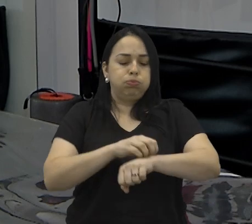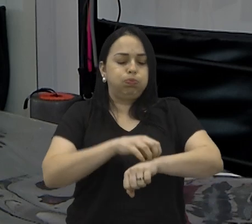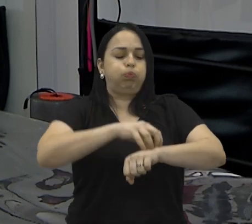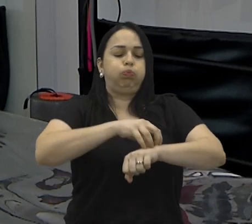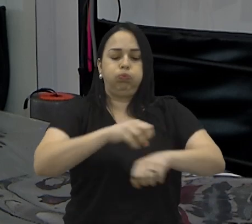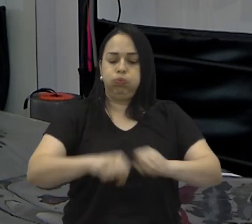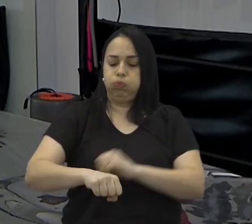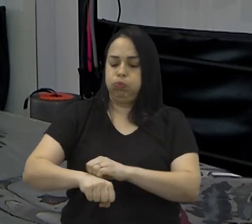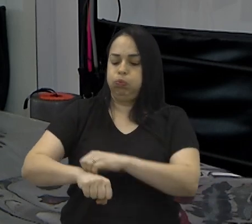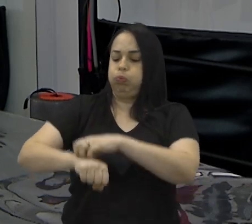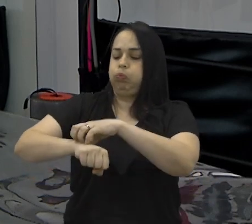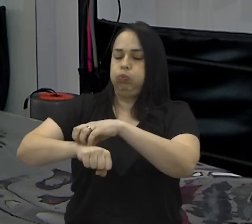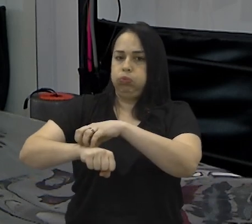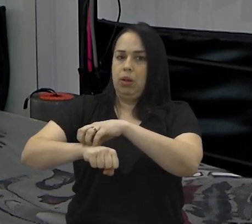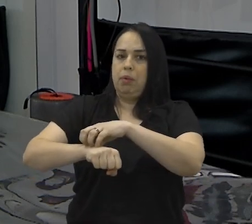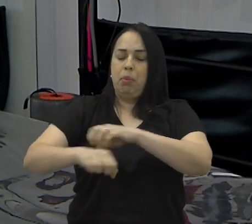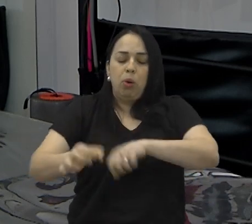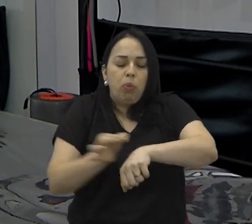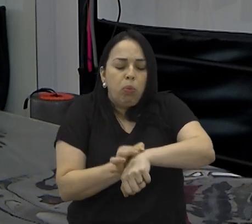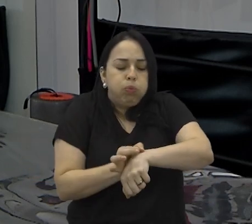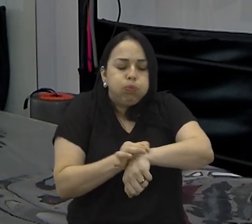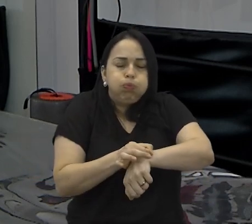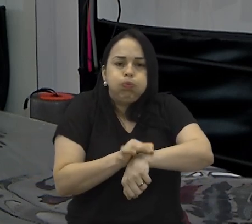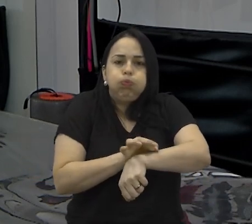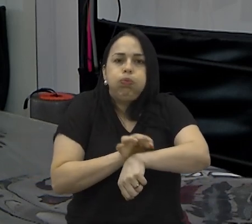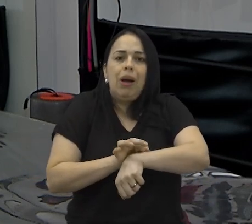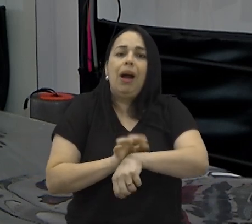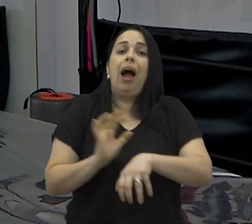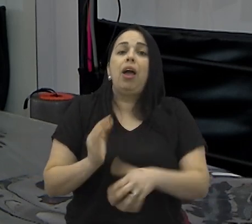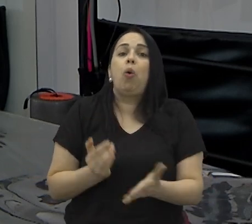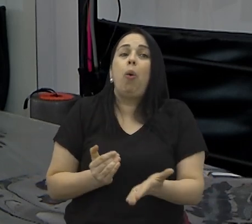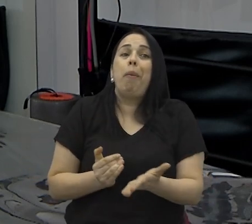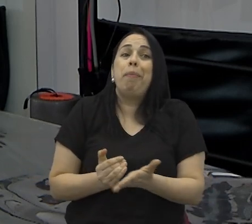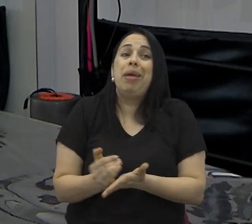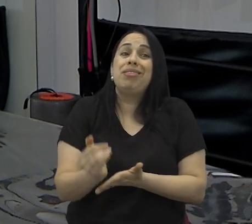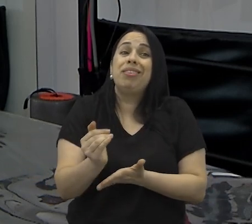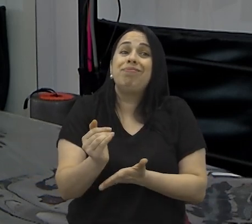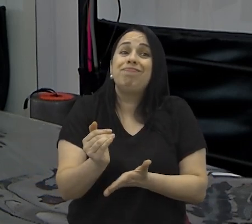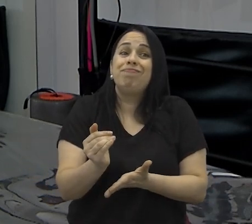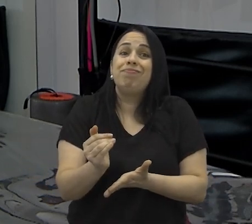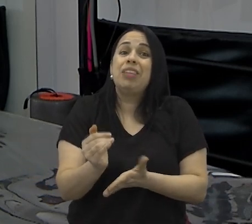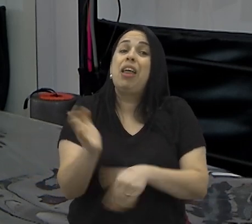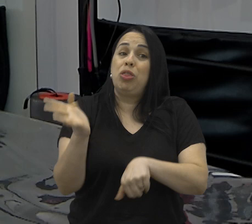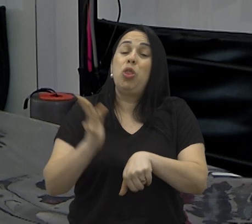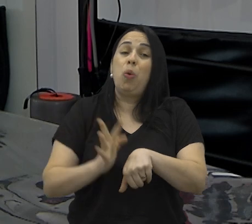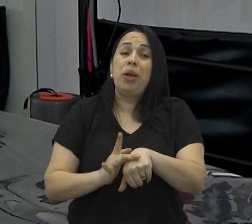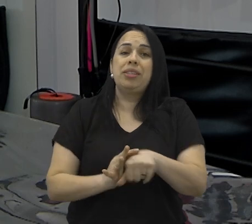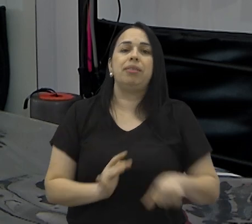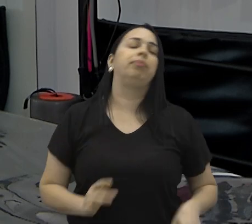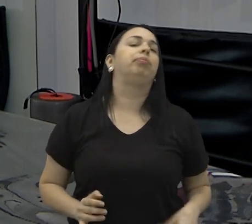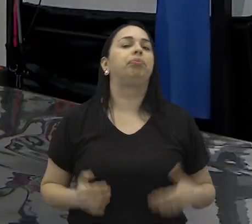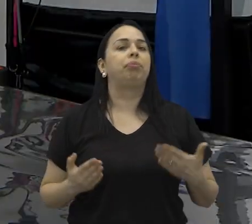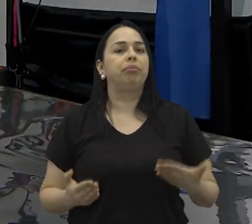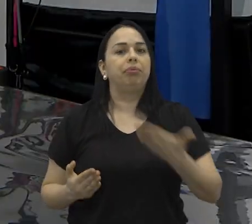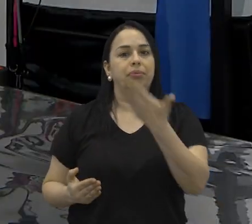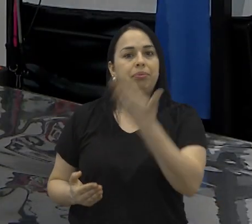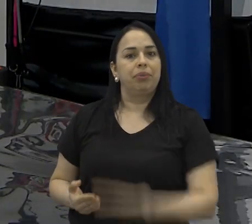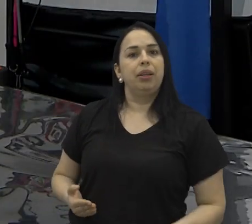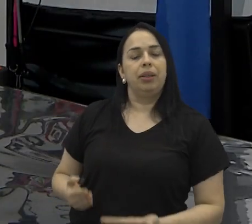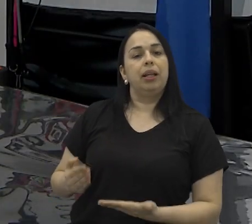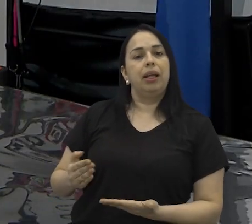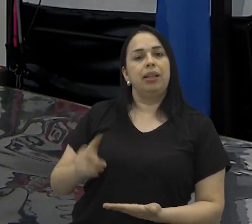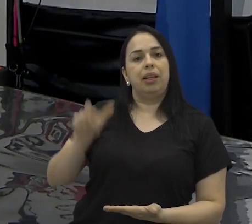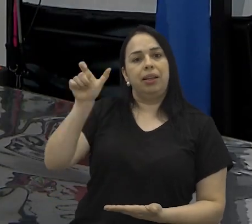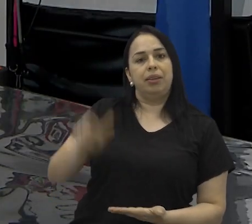processos inflamatórios, formação de cistos, e aí é que começa a entrar o quadro de uma doença ocupacional. Como